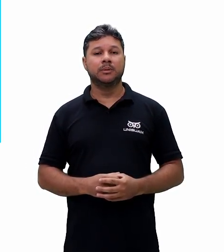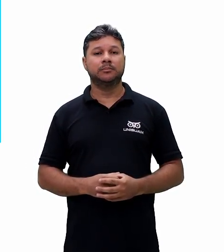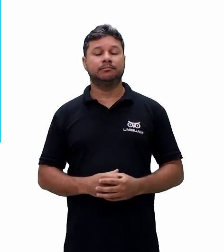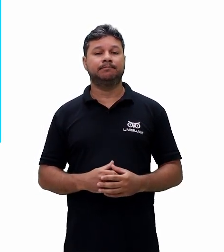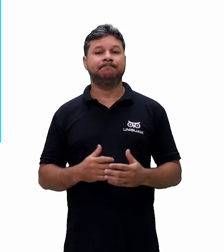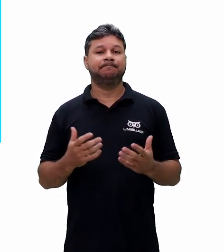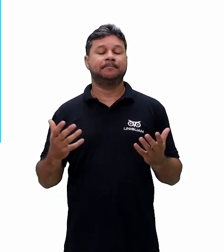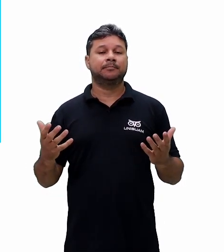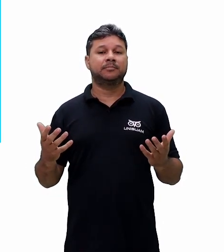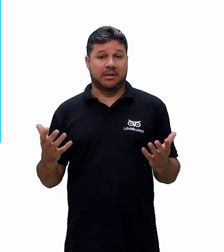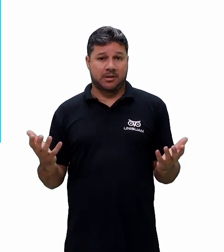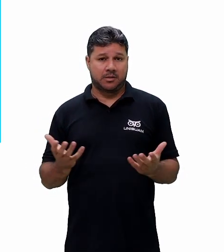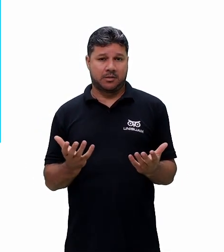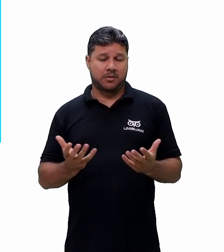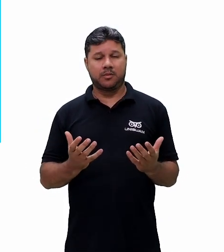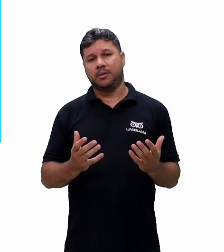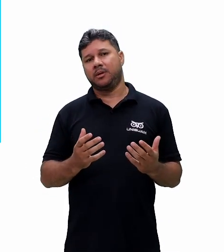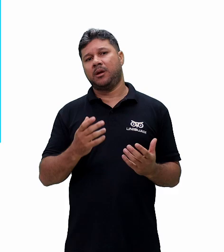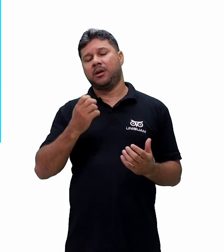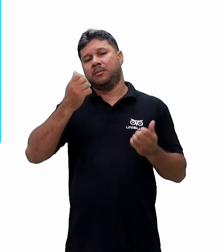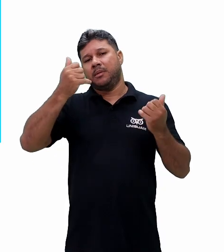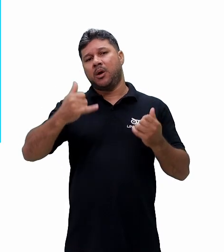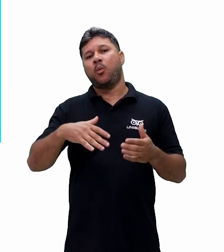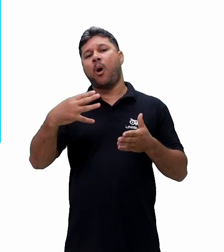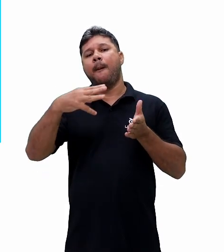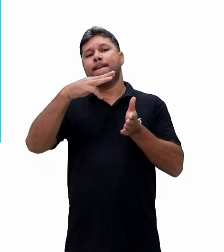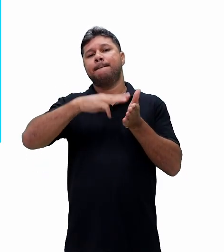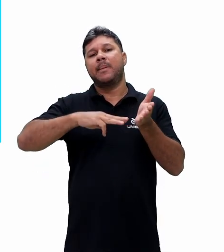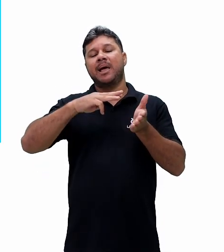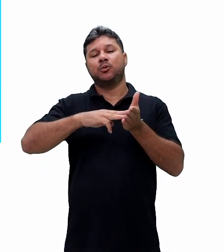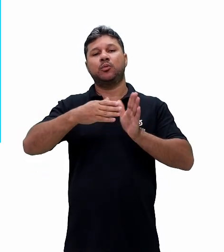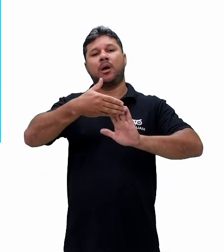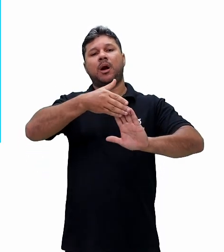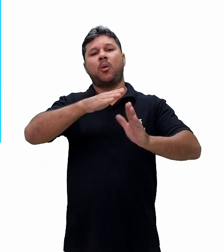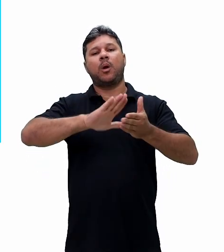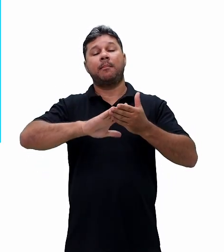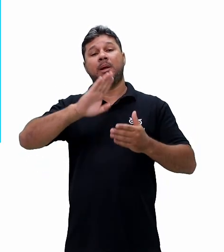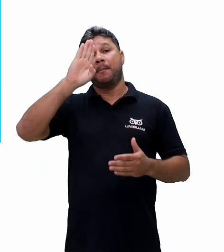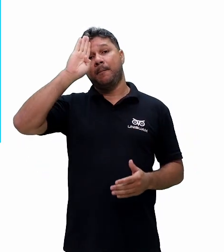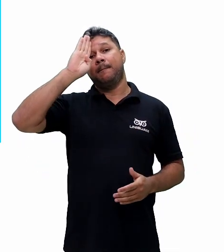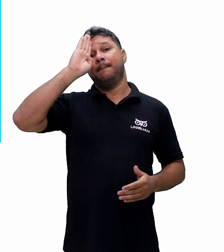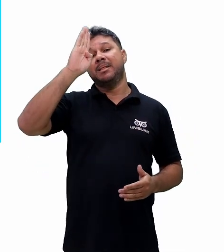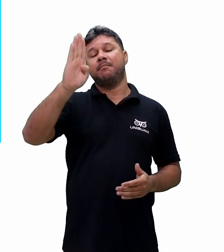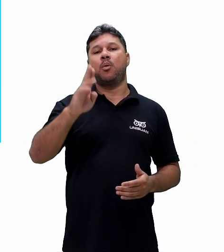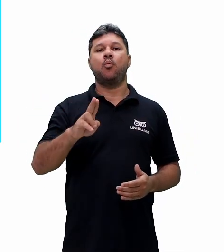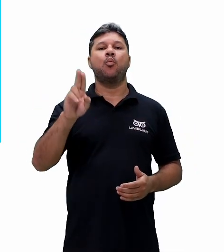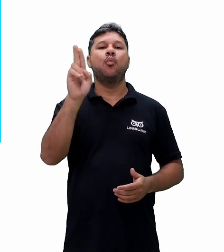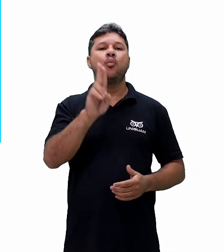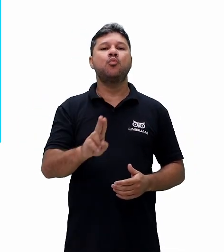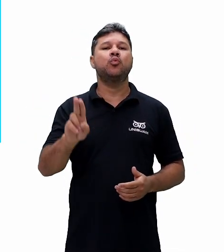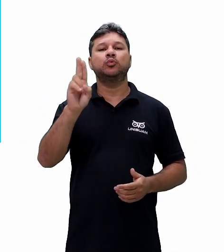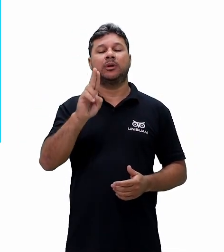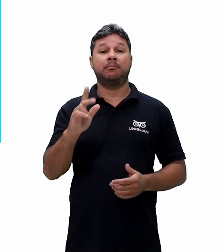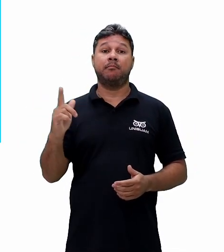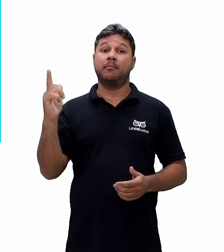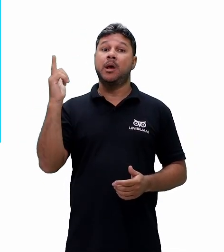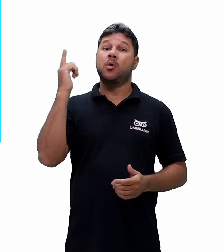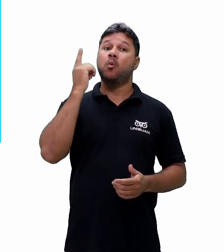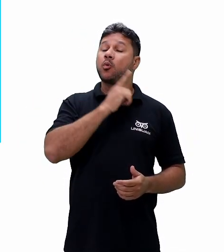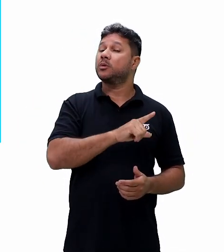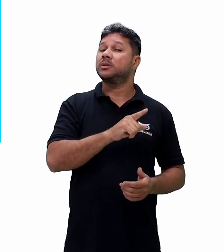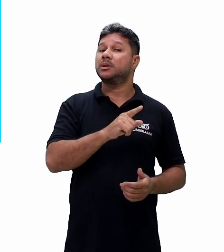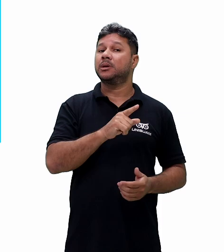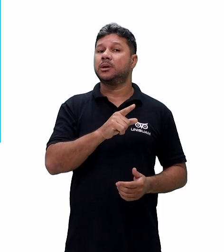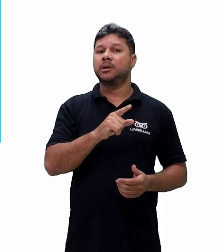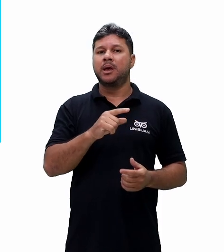E quais são os principais métodos de alongamento utilizados para